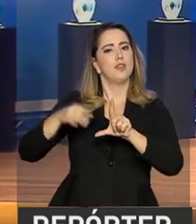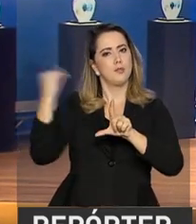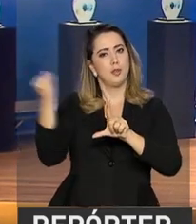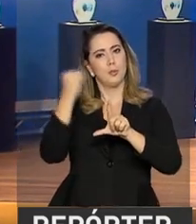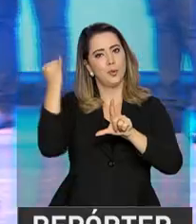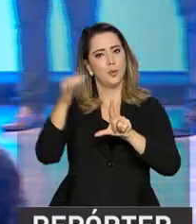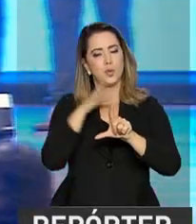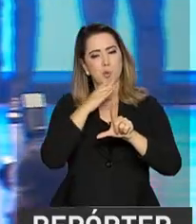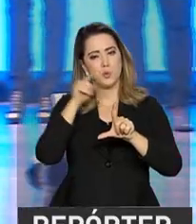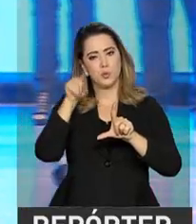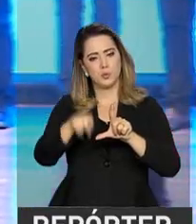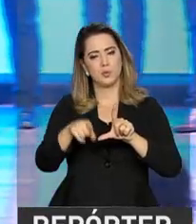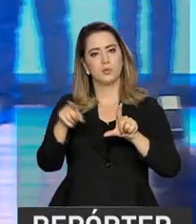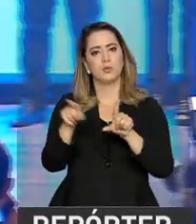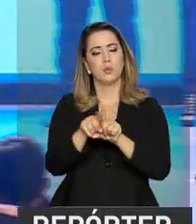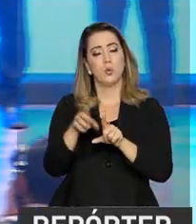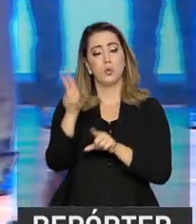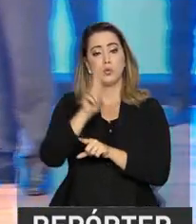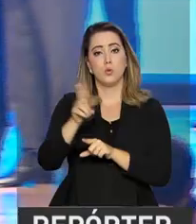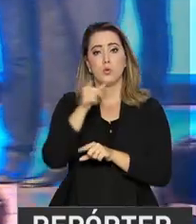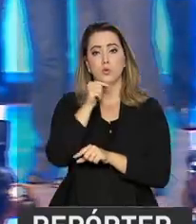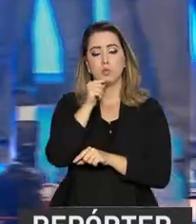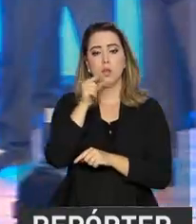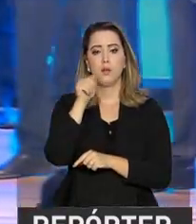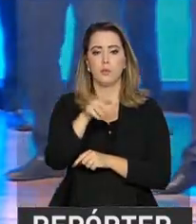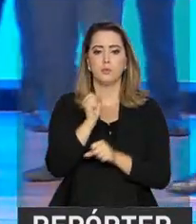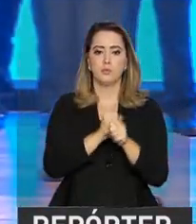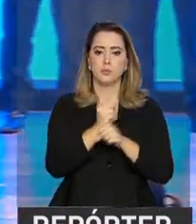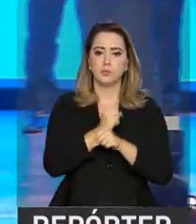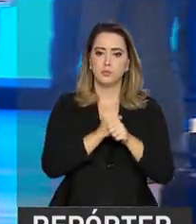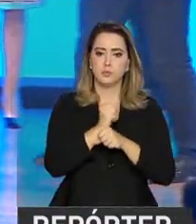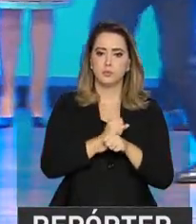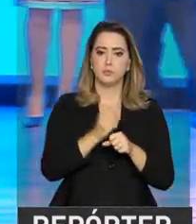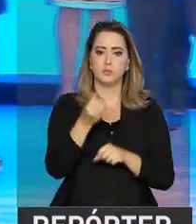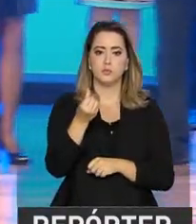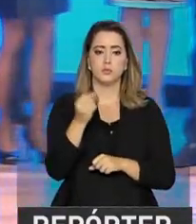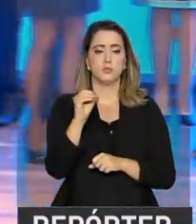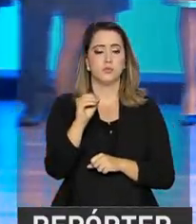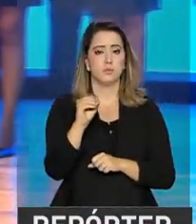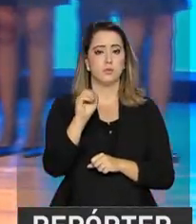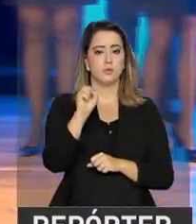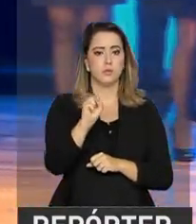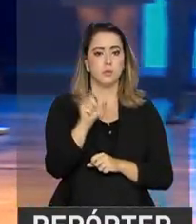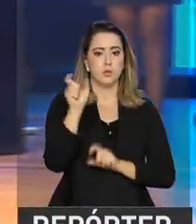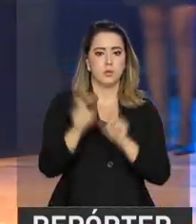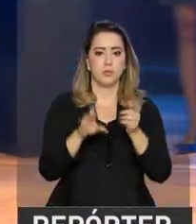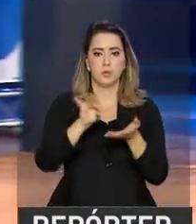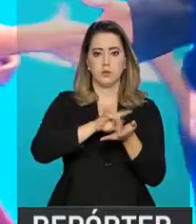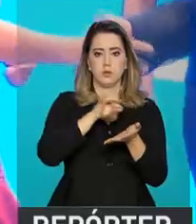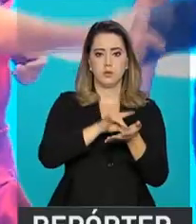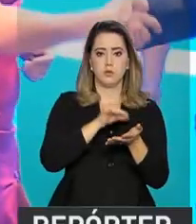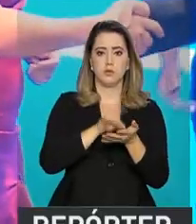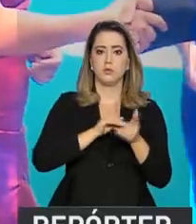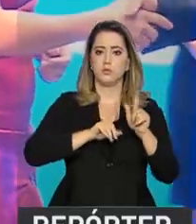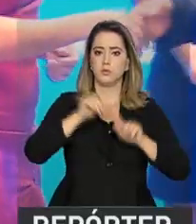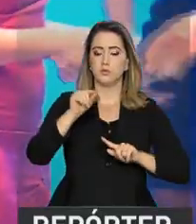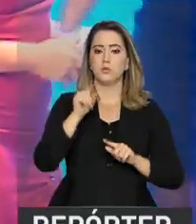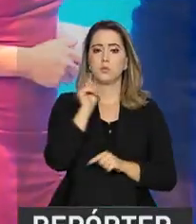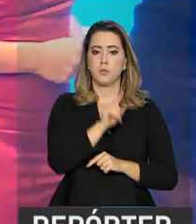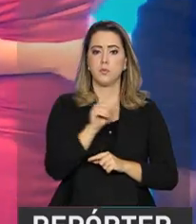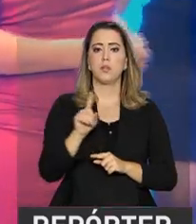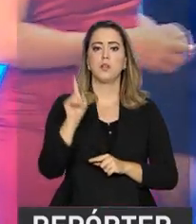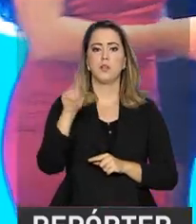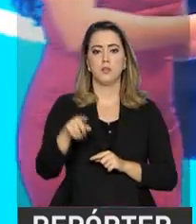uso sustentável dos recursos hídricos. Este ano, foram 608 inscritos, um recorde. Solange foi